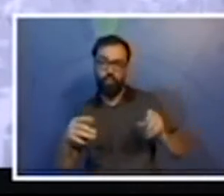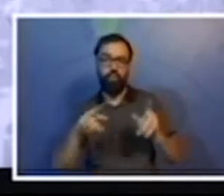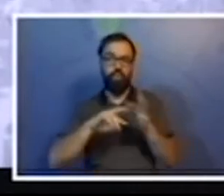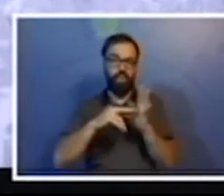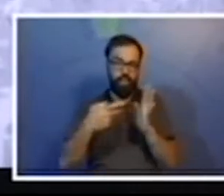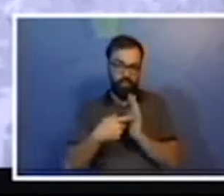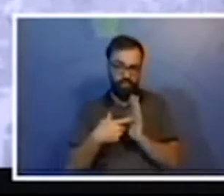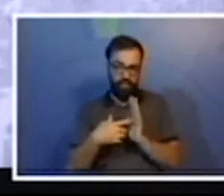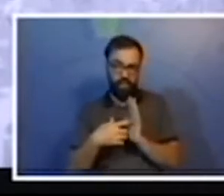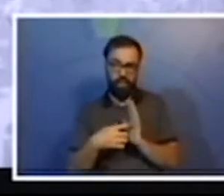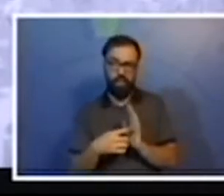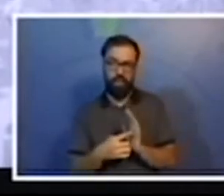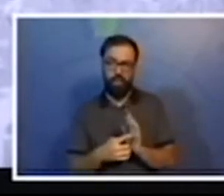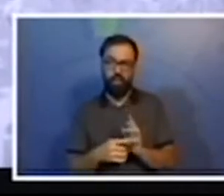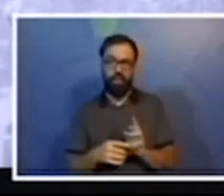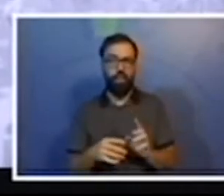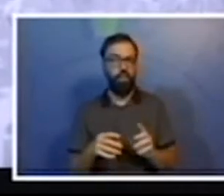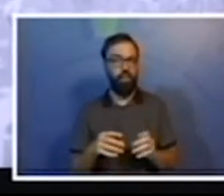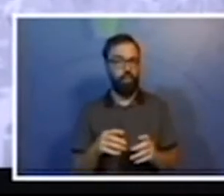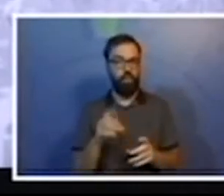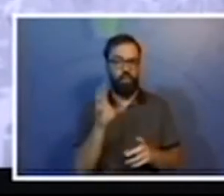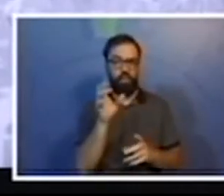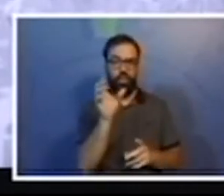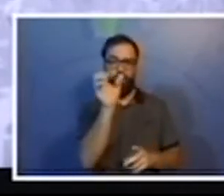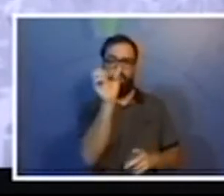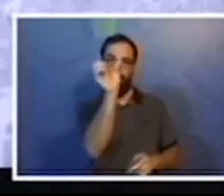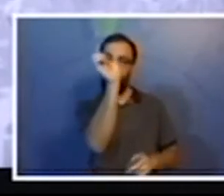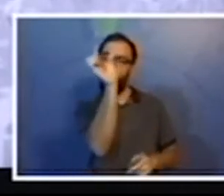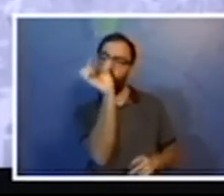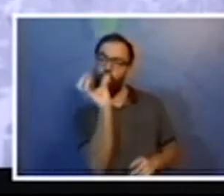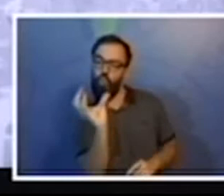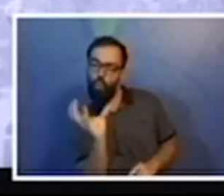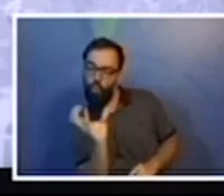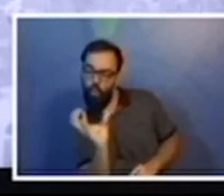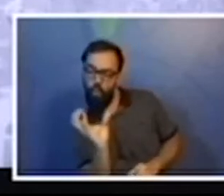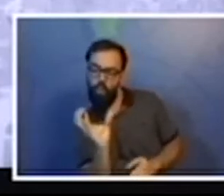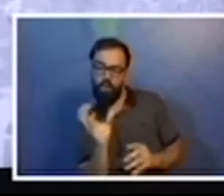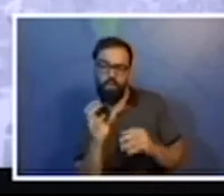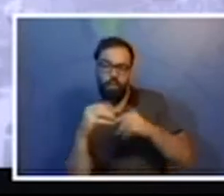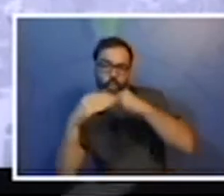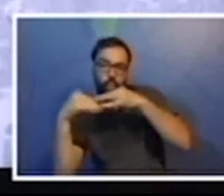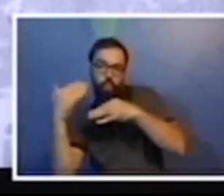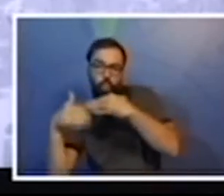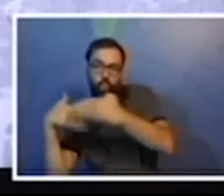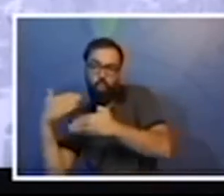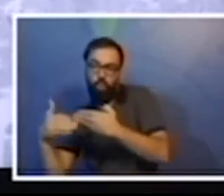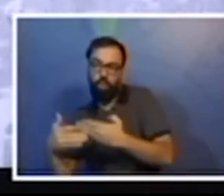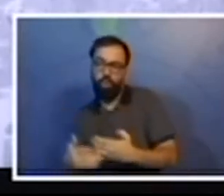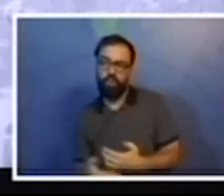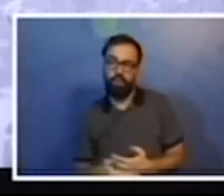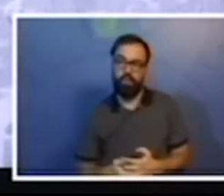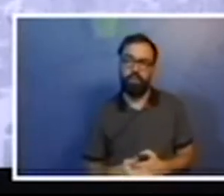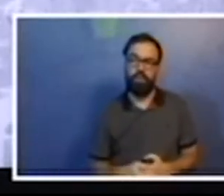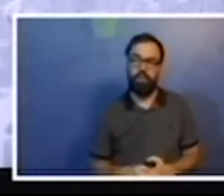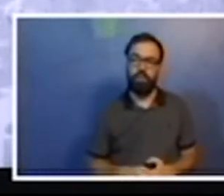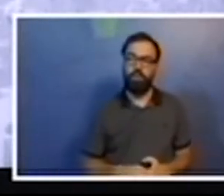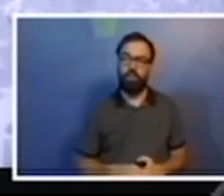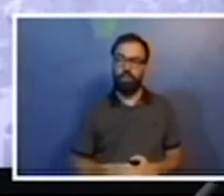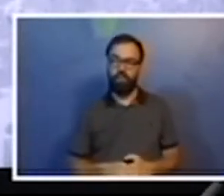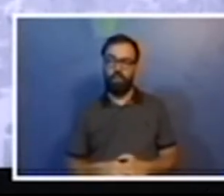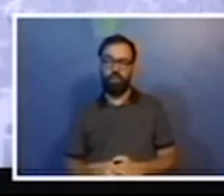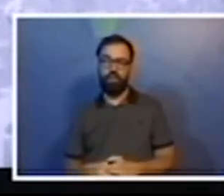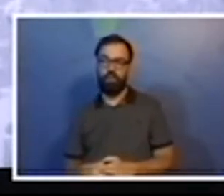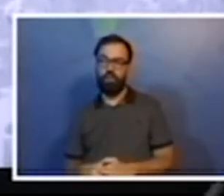Como eu disse é o ovário que se desenvolve que essa região aqui se outra parte da flor se desenvolver no Fruto